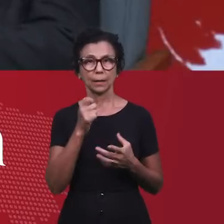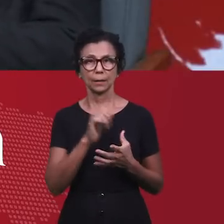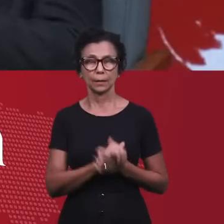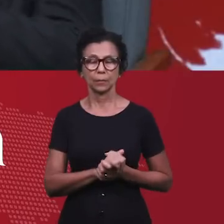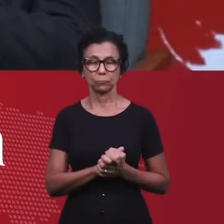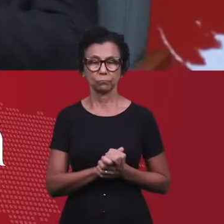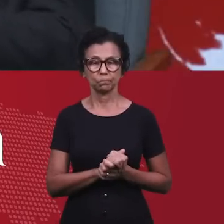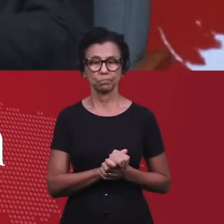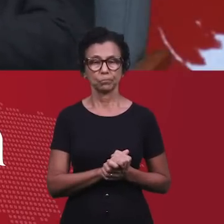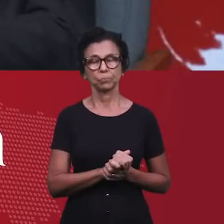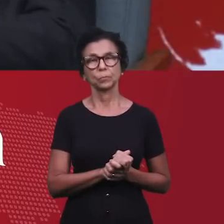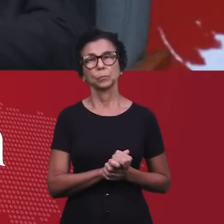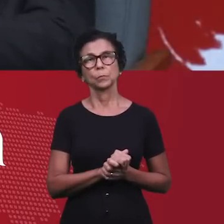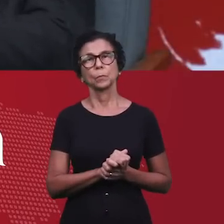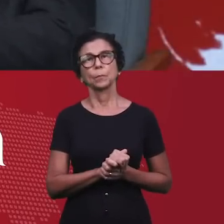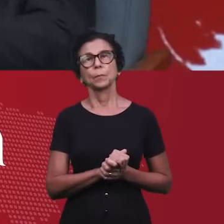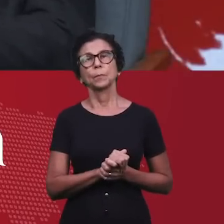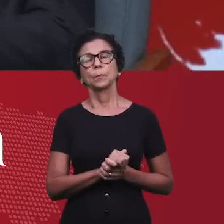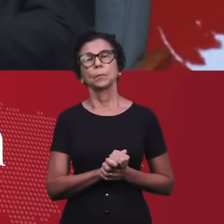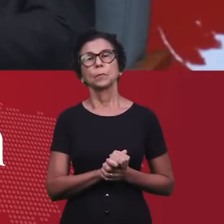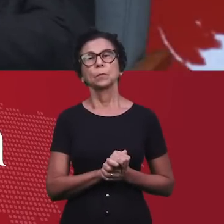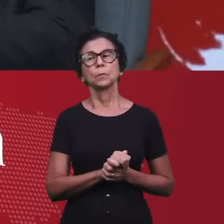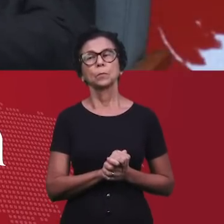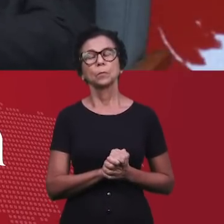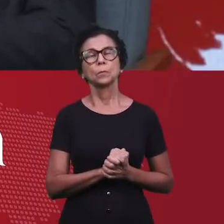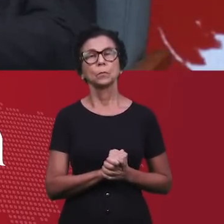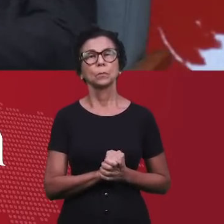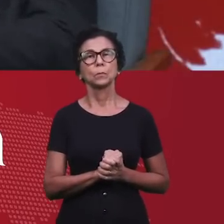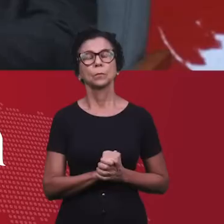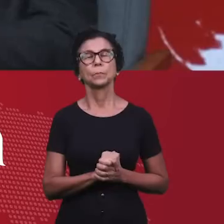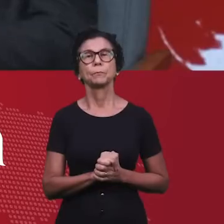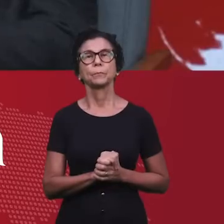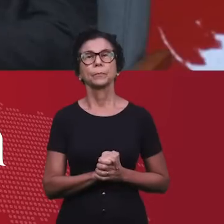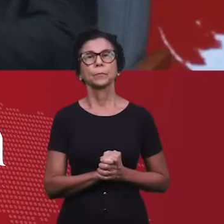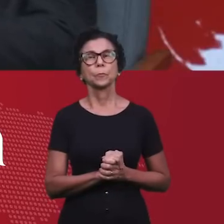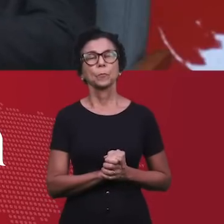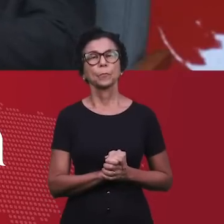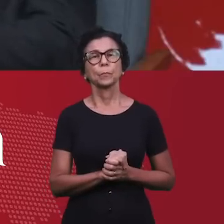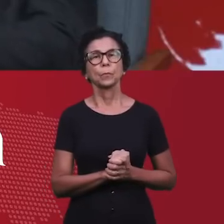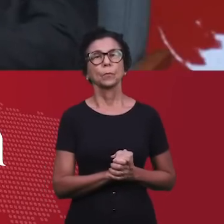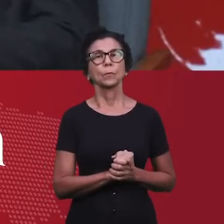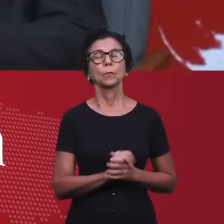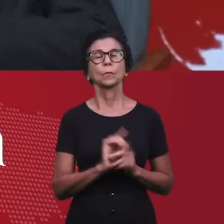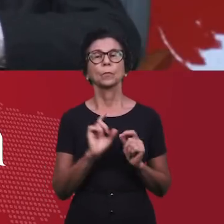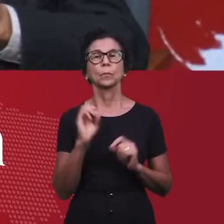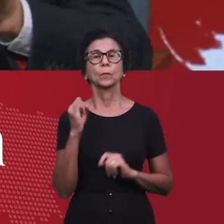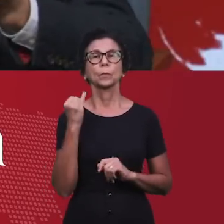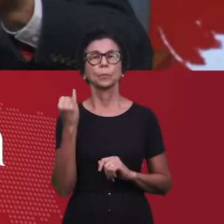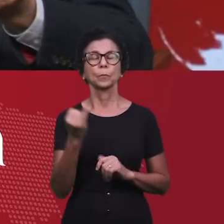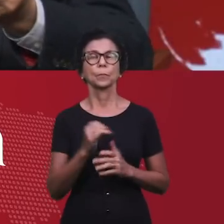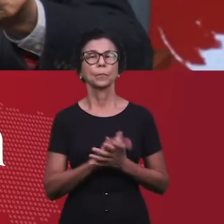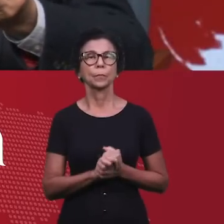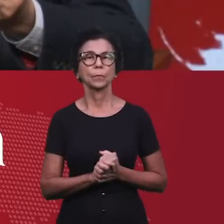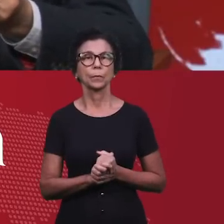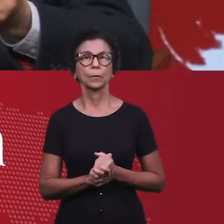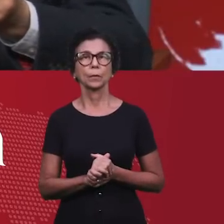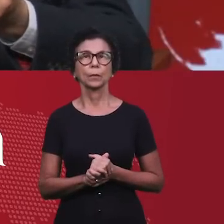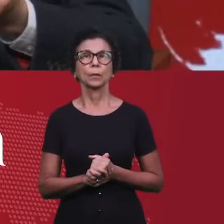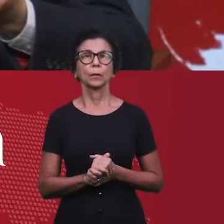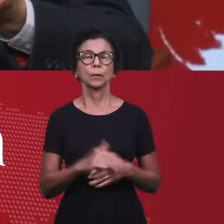Qual a linha que o Senhor coloca para nós na ceia? Importante: